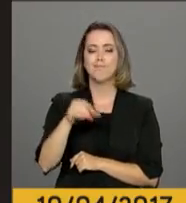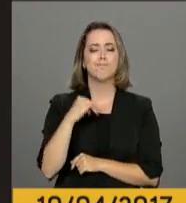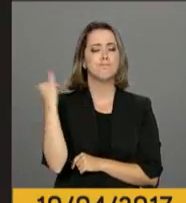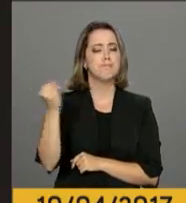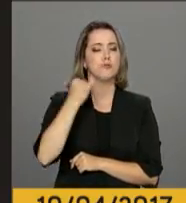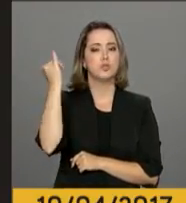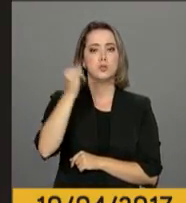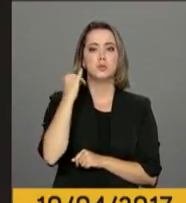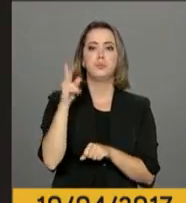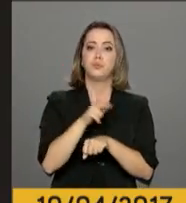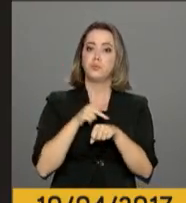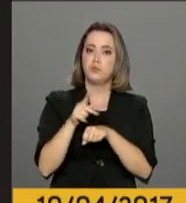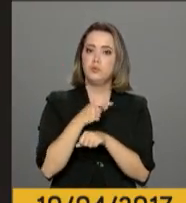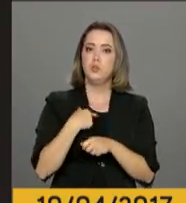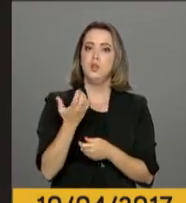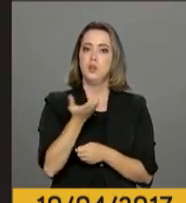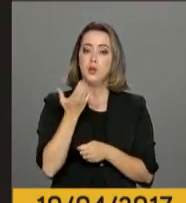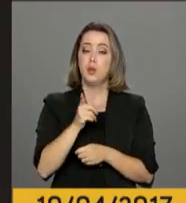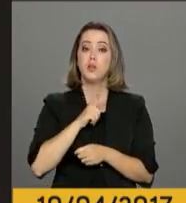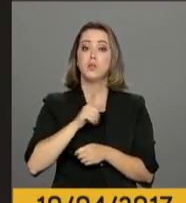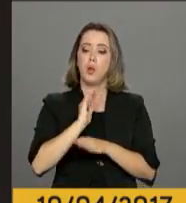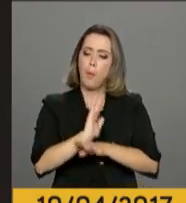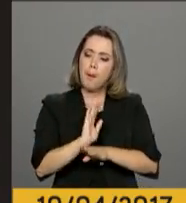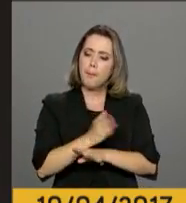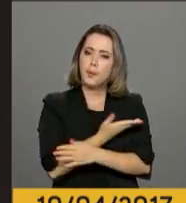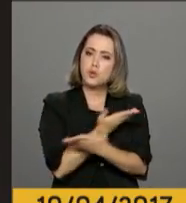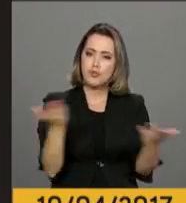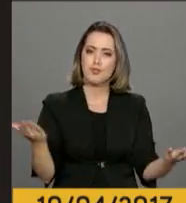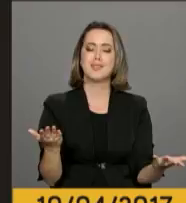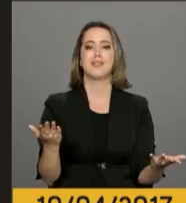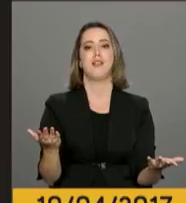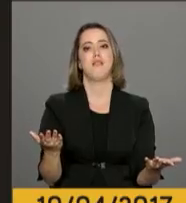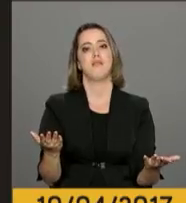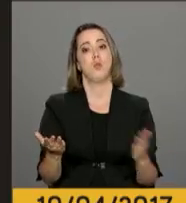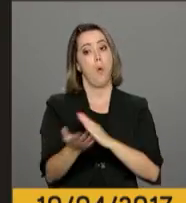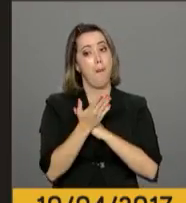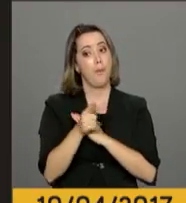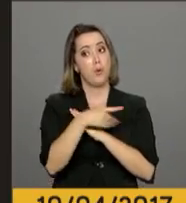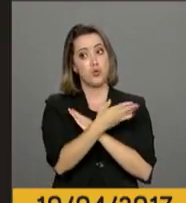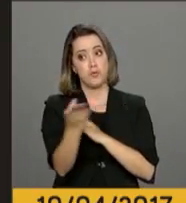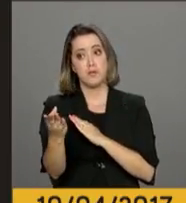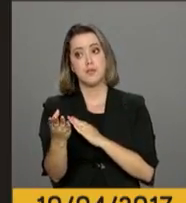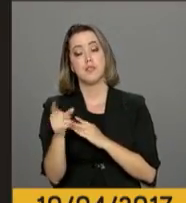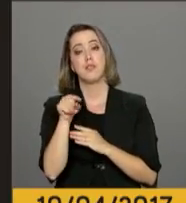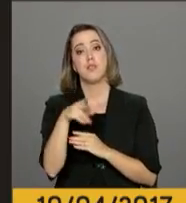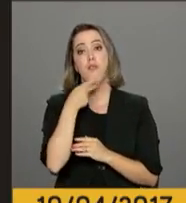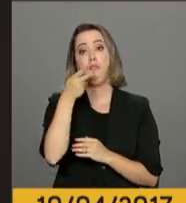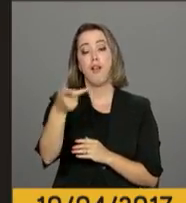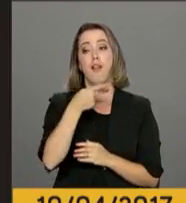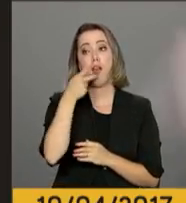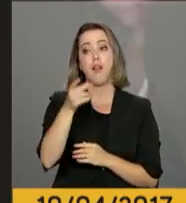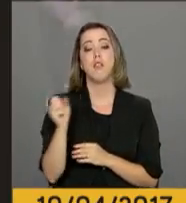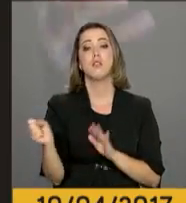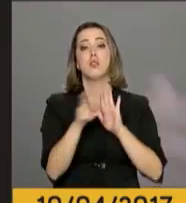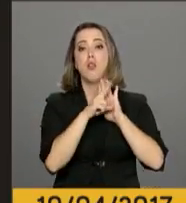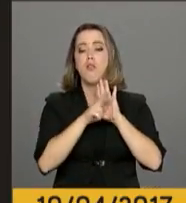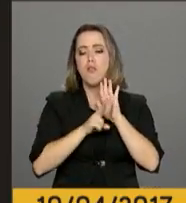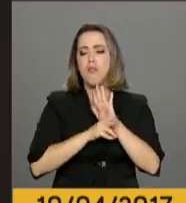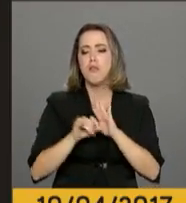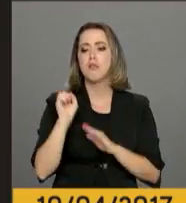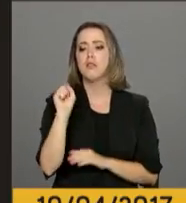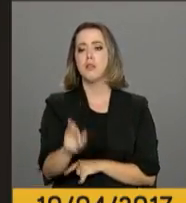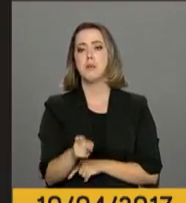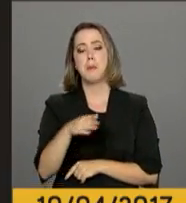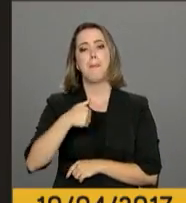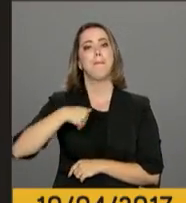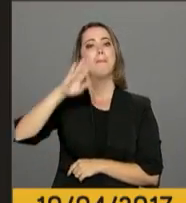quero muito contar com o apoio dos senhores e das senhoras, que quanto mais falar-se nela, mais as